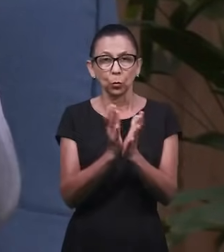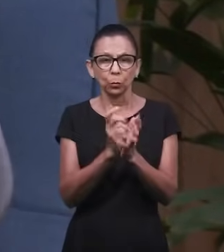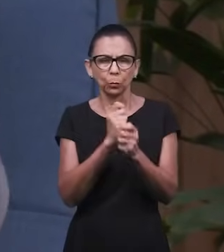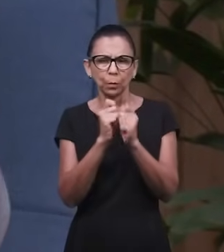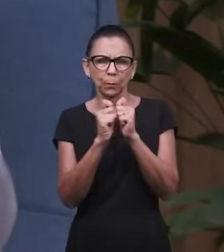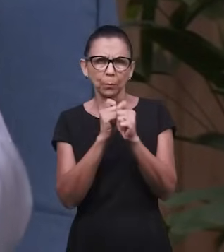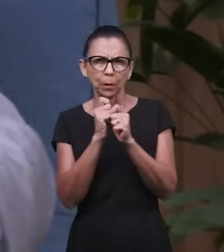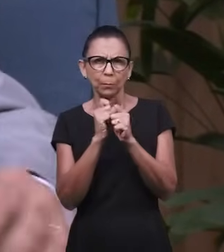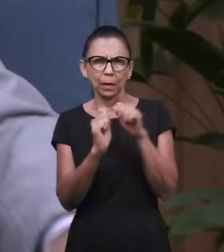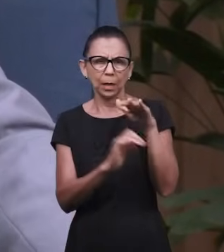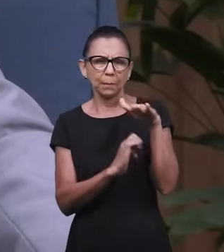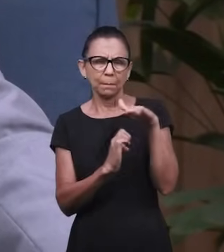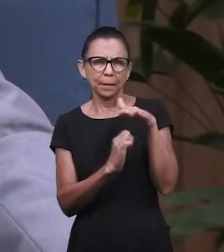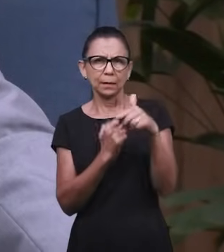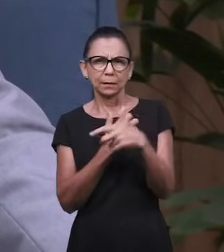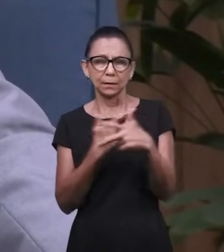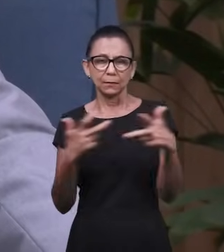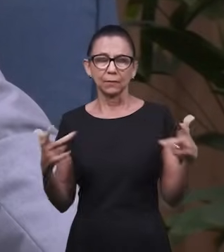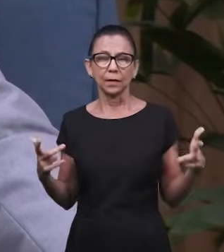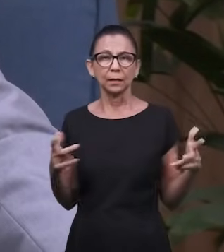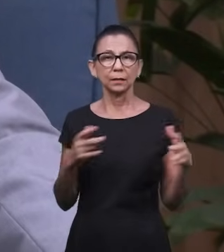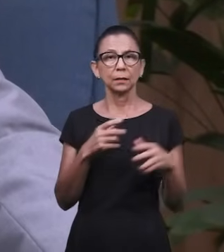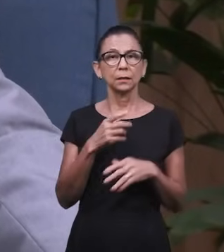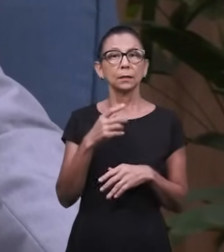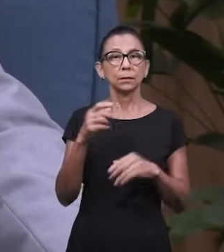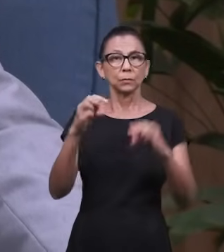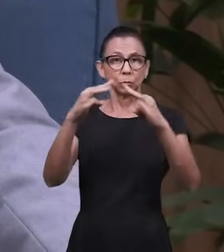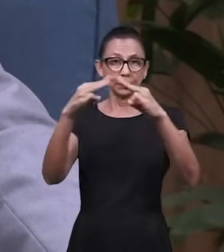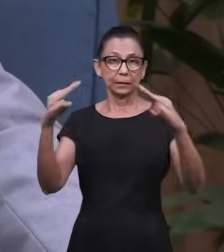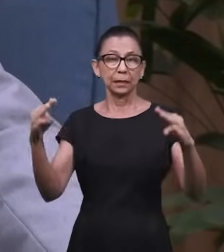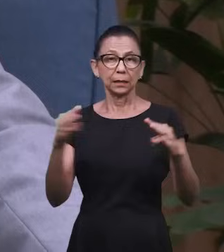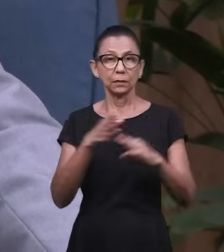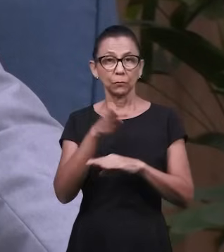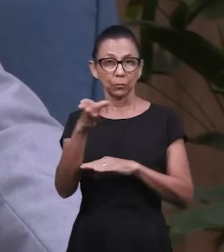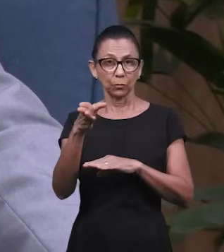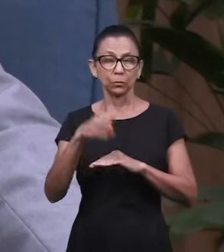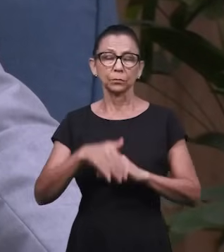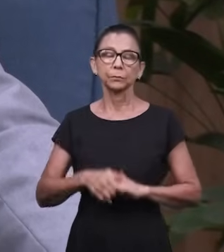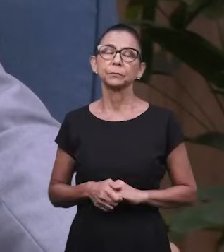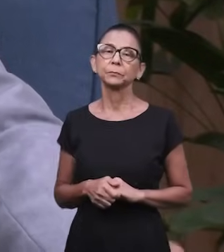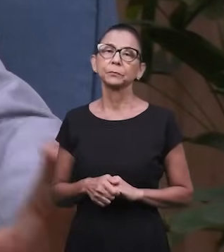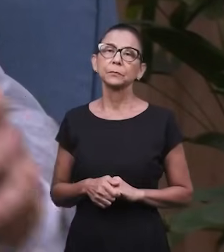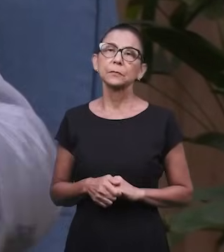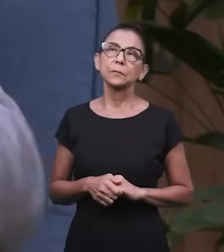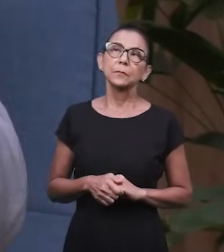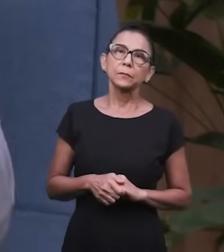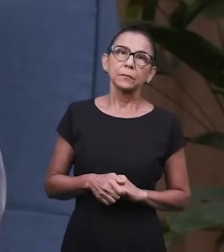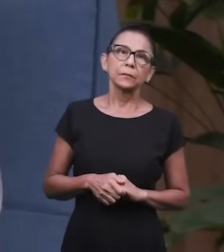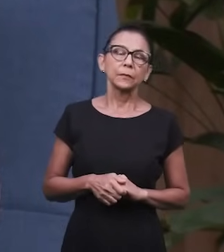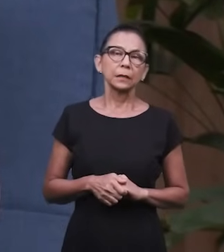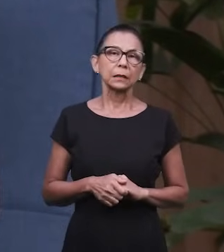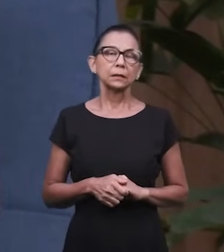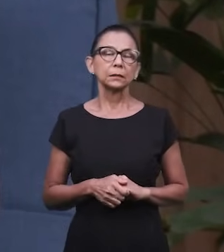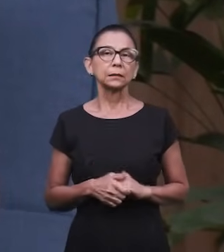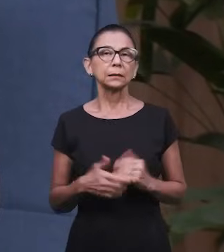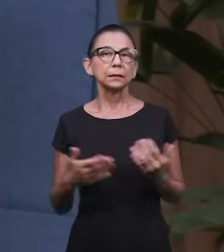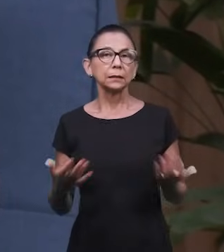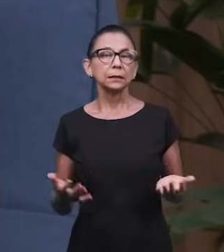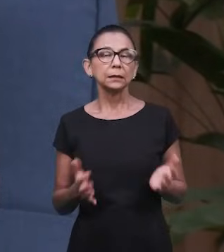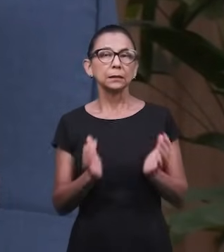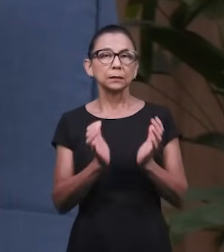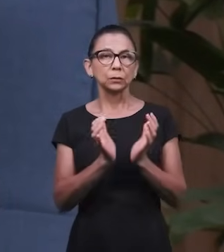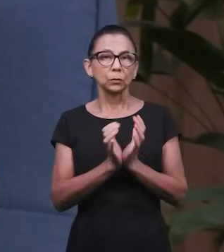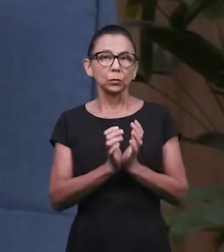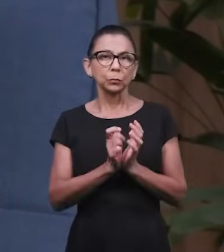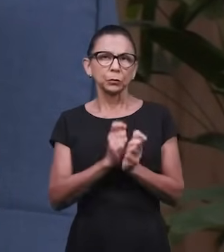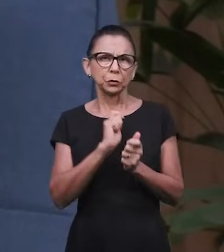que estiveram lá no Manaim para fazer a cobertura e como eles resumiram, né,